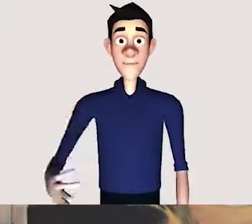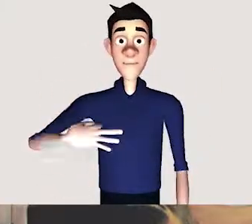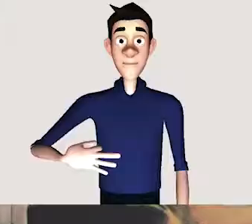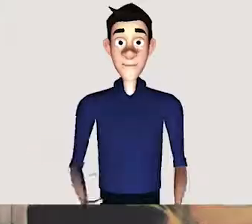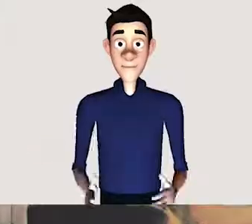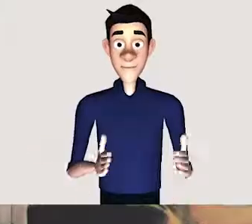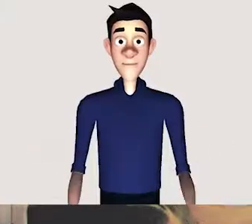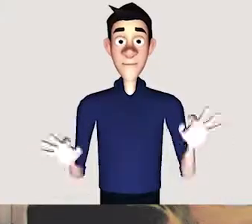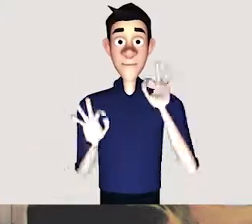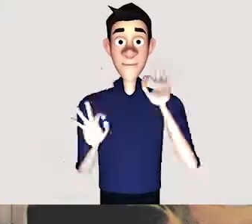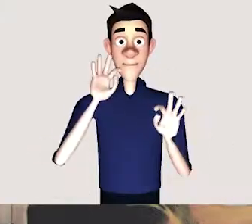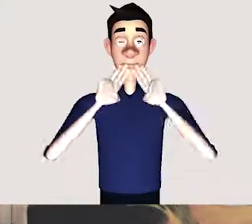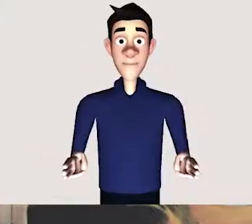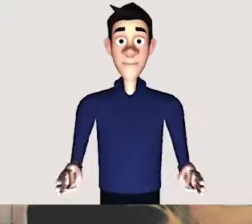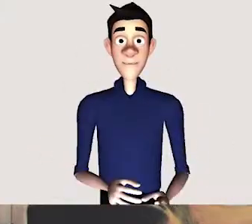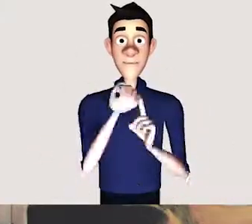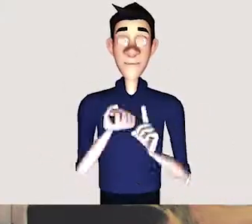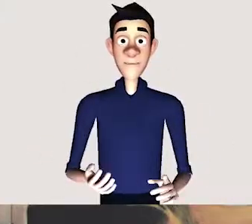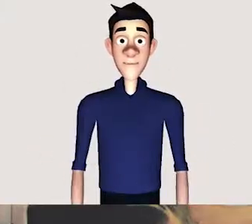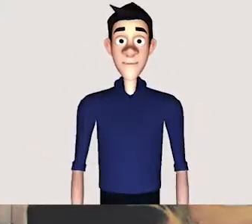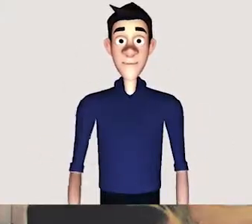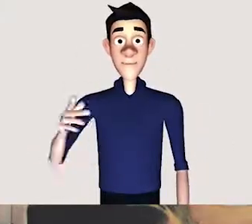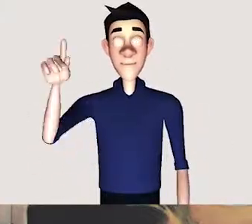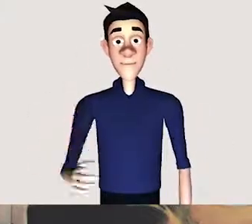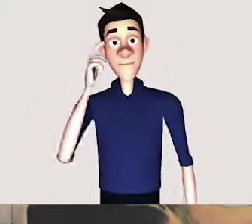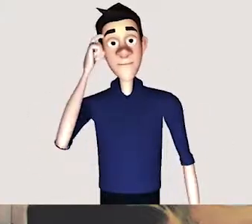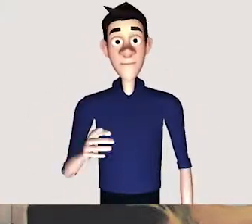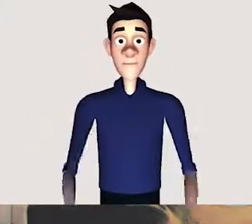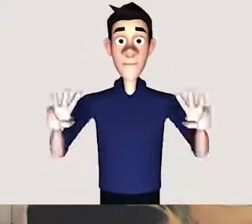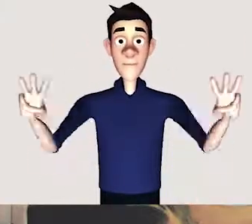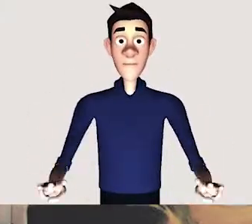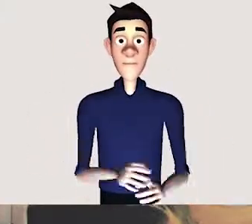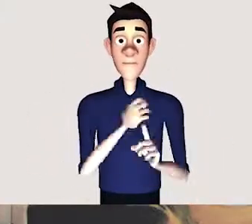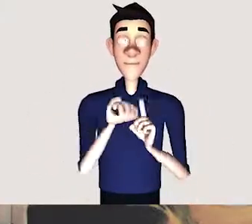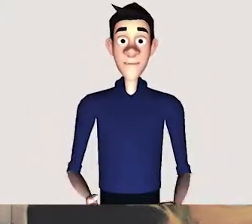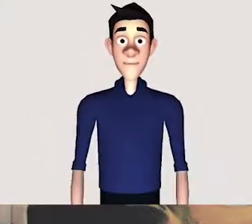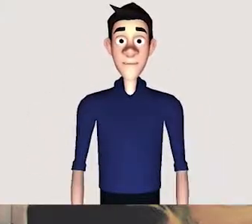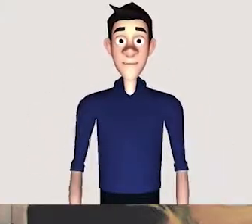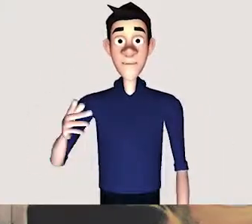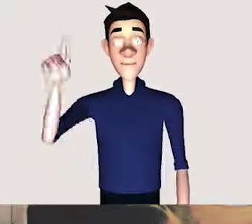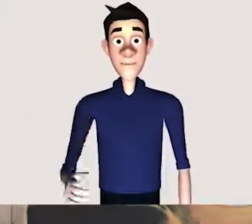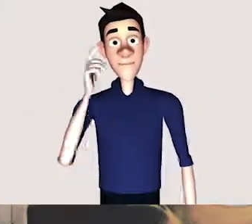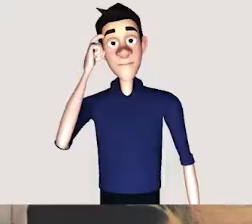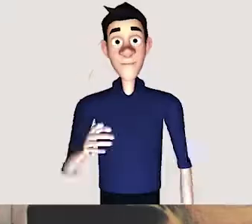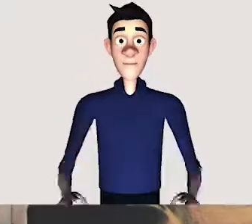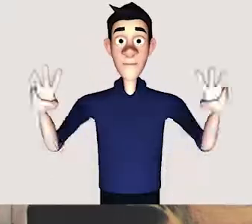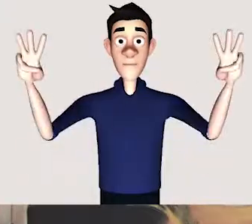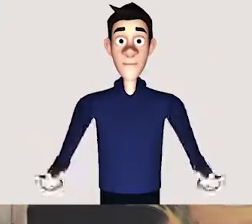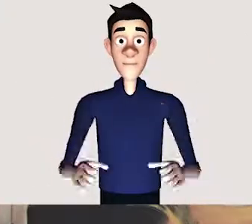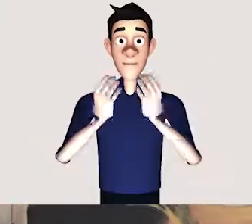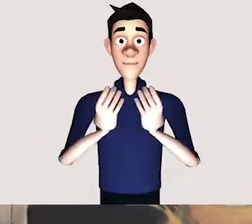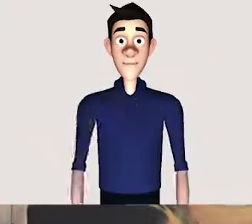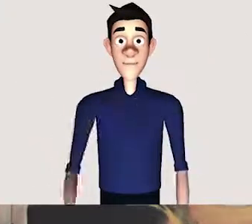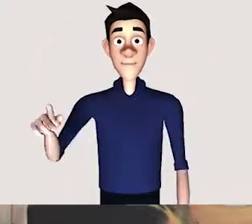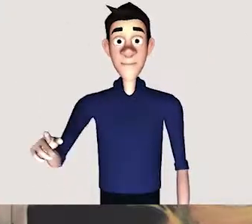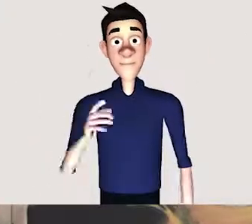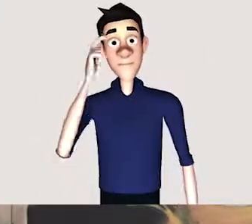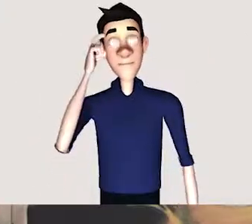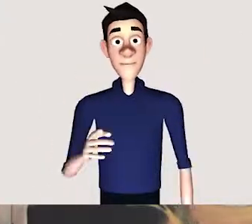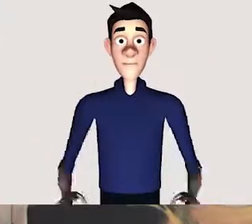pode ter utilidade para pensar exatamente na direção da museologia social, para